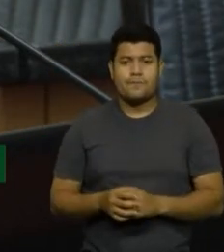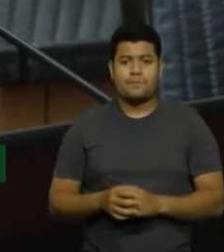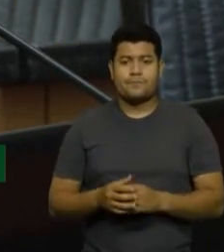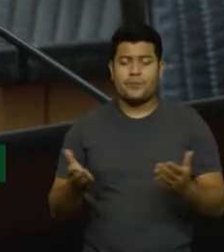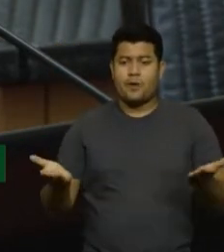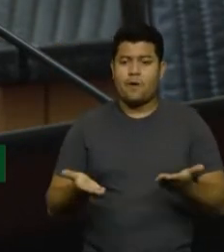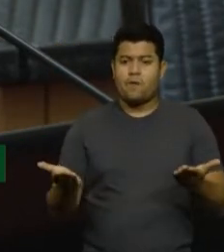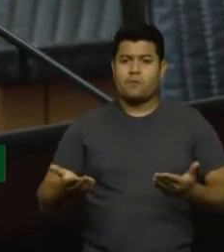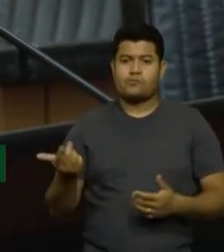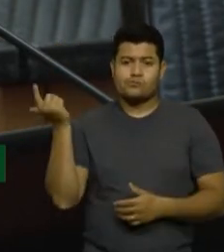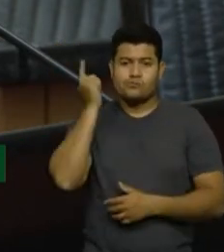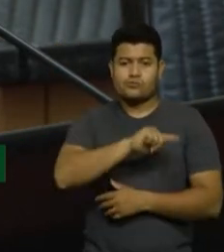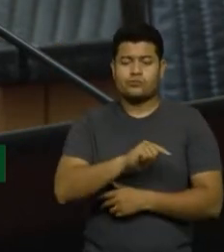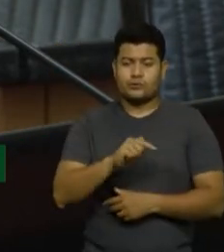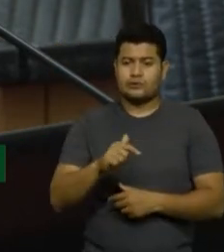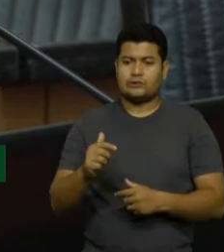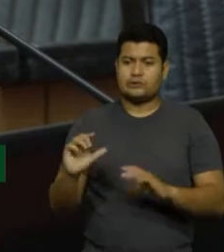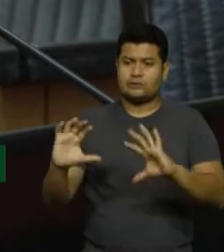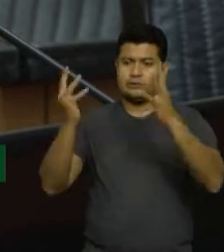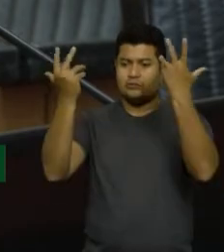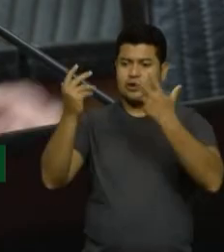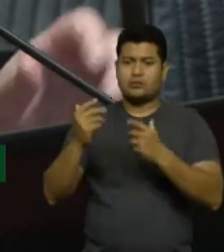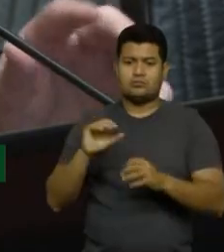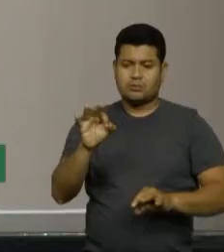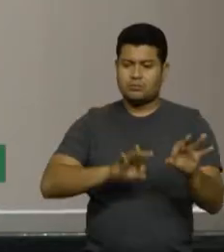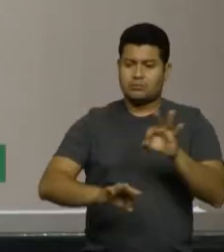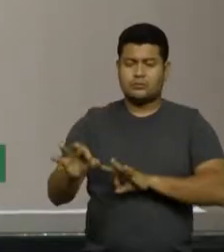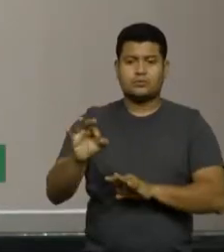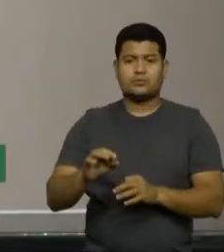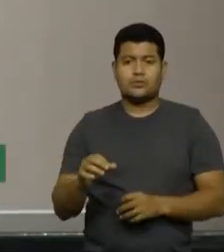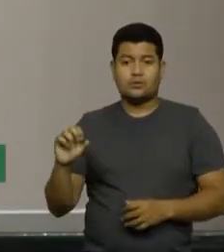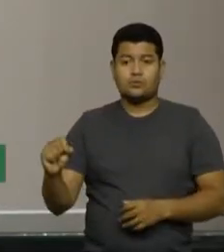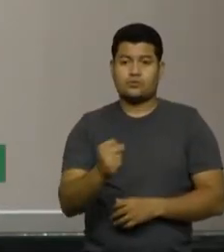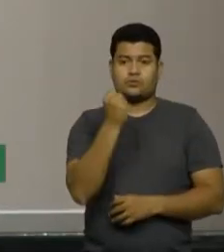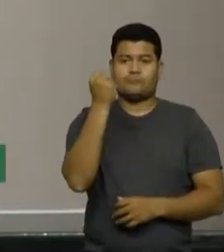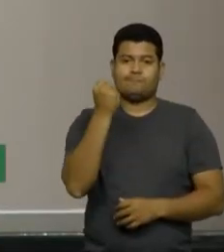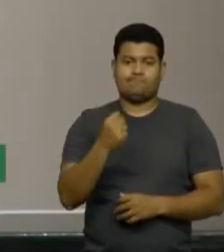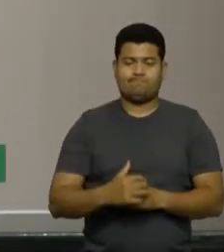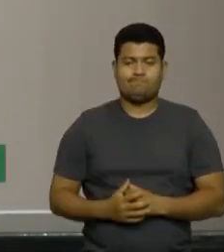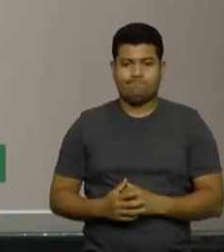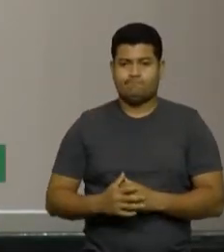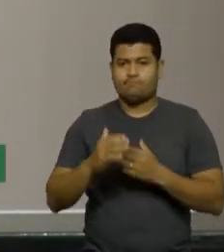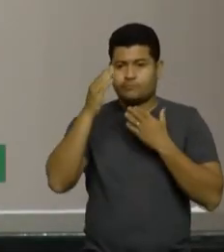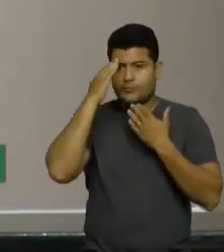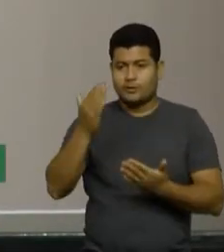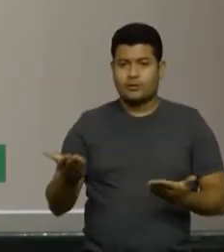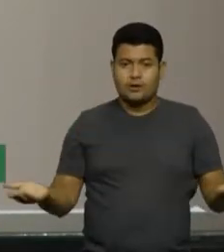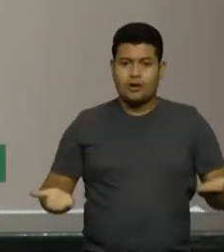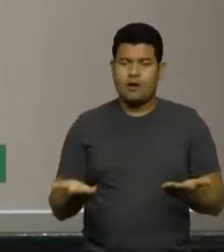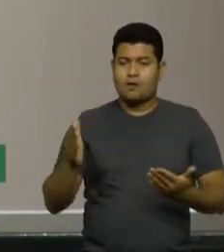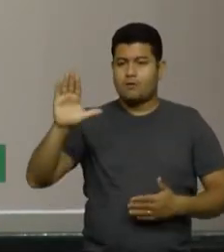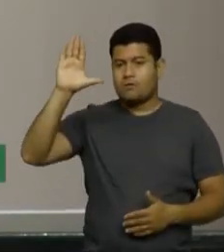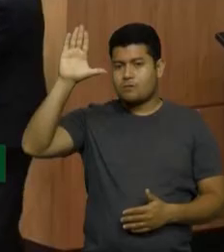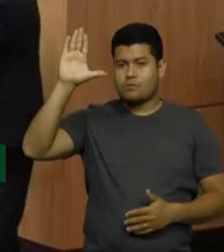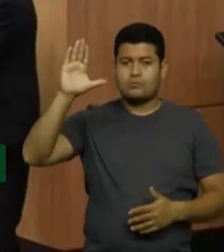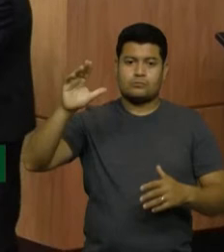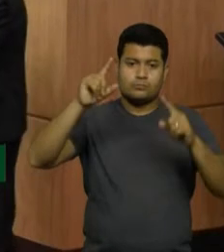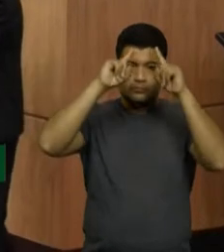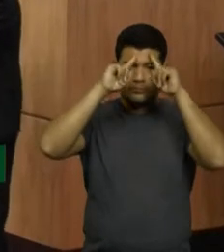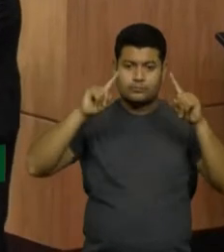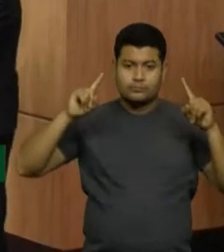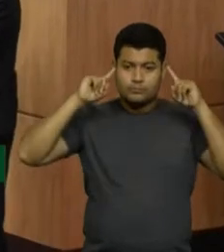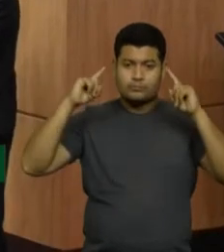muito sucesso, como sempre tem acontecido. Muito obrigado. Com a palavra, deputado Neudir Sareta. Senhor presidente,